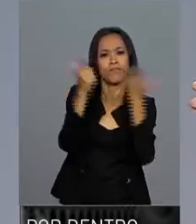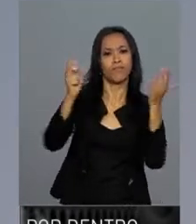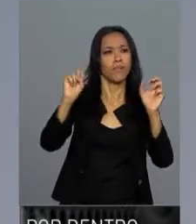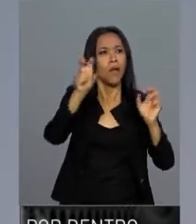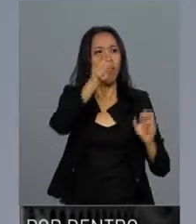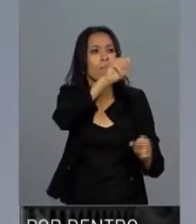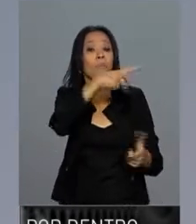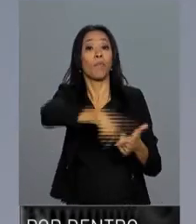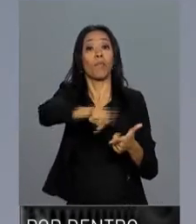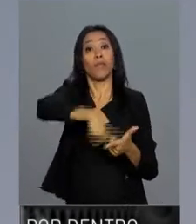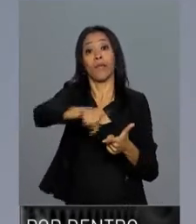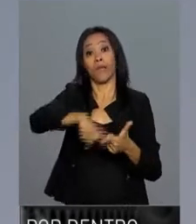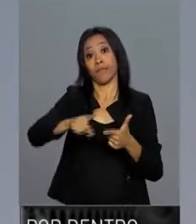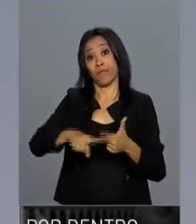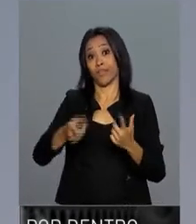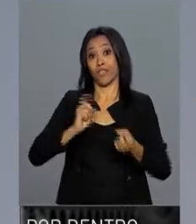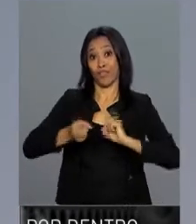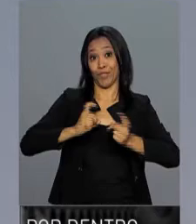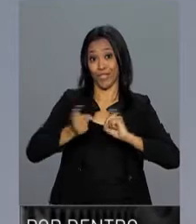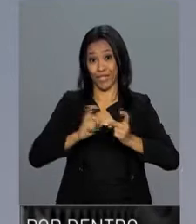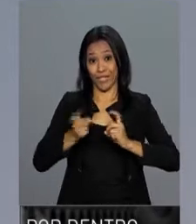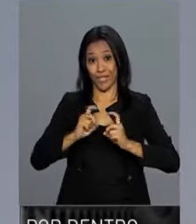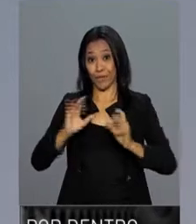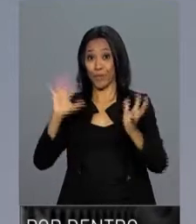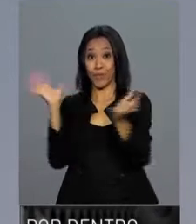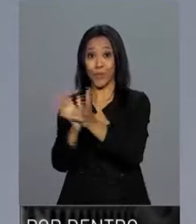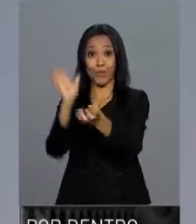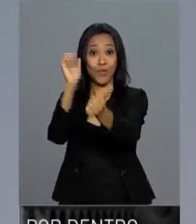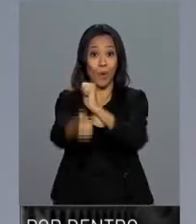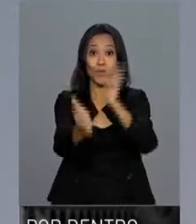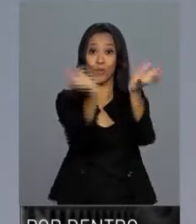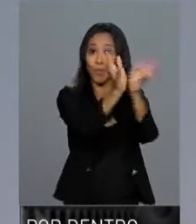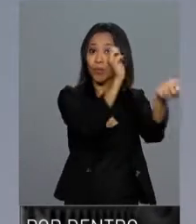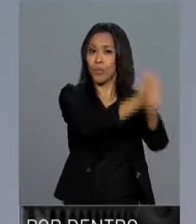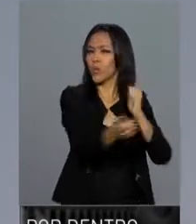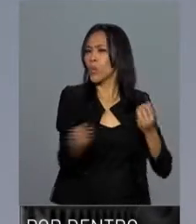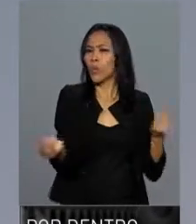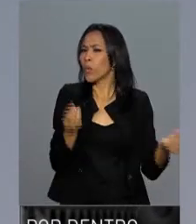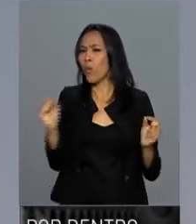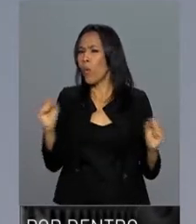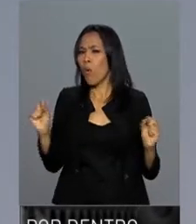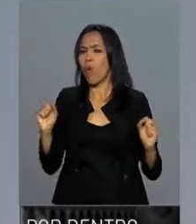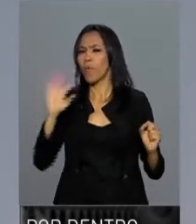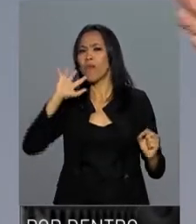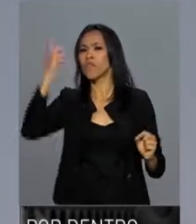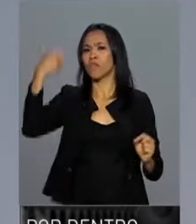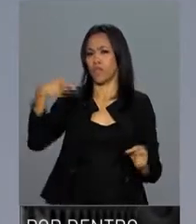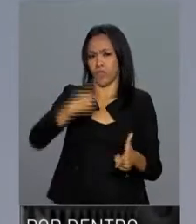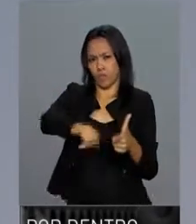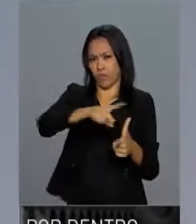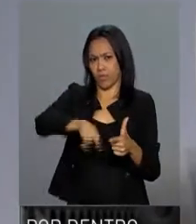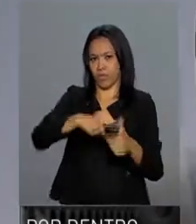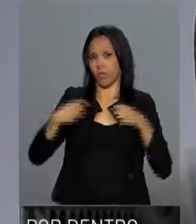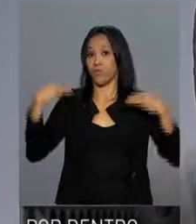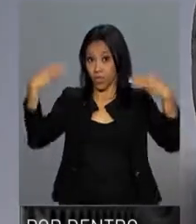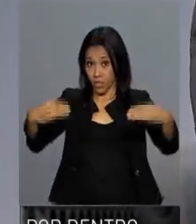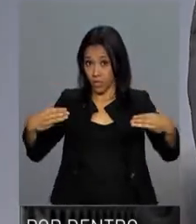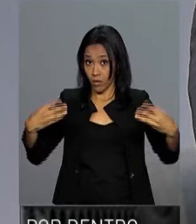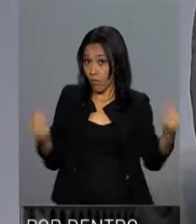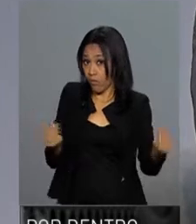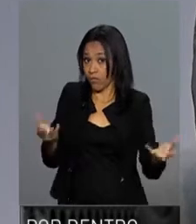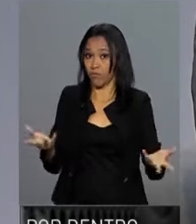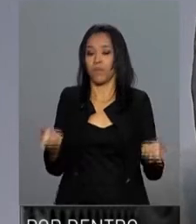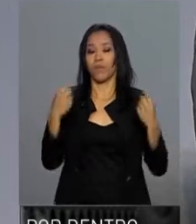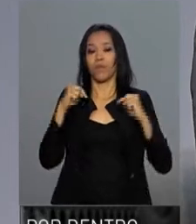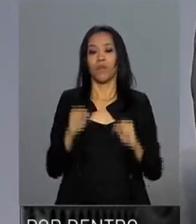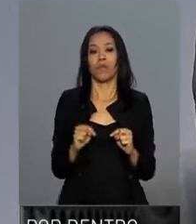de gestão nas confederações esportivas é que o ministério do esporte pode fazer pra ajudar a resolver essas questões até onde vocês podem nós vamos entender